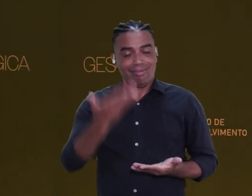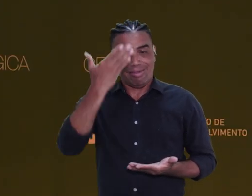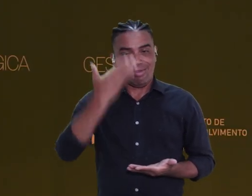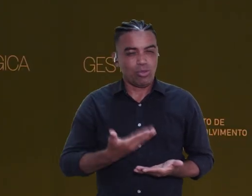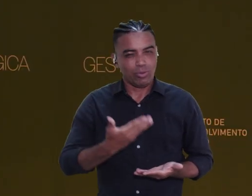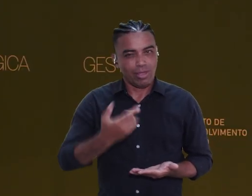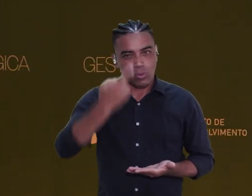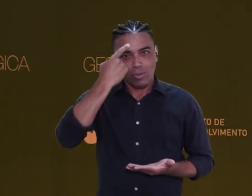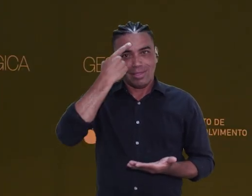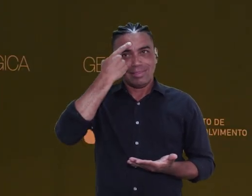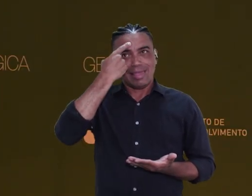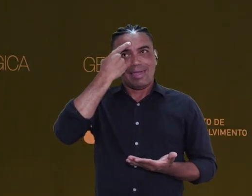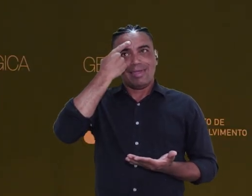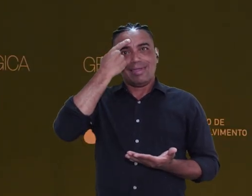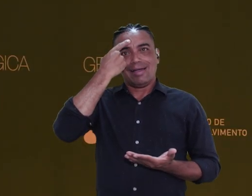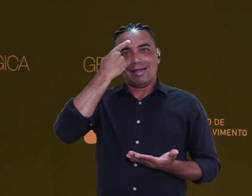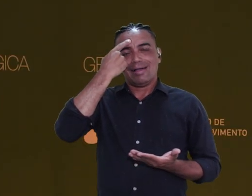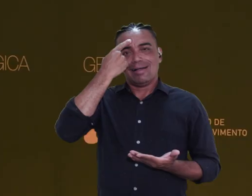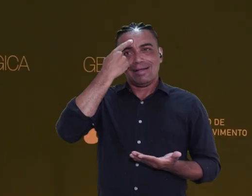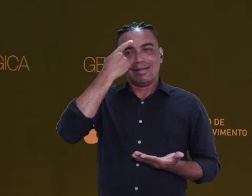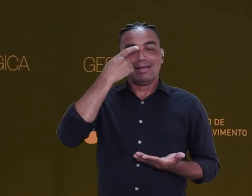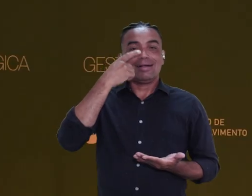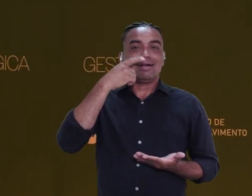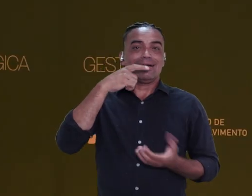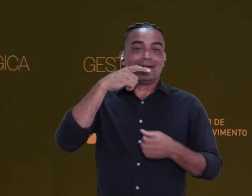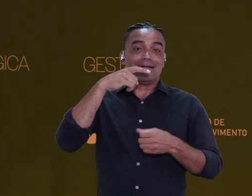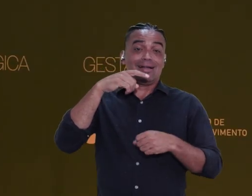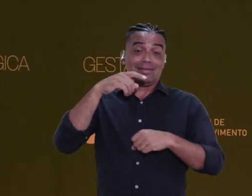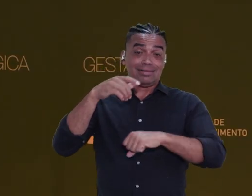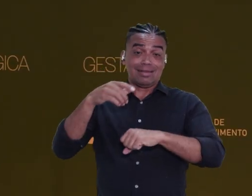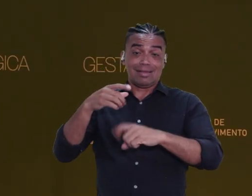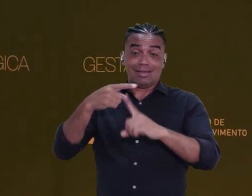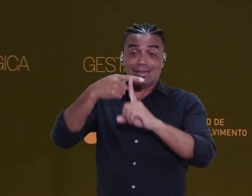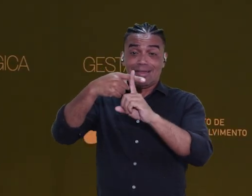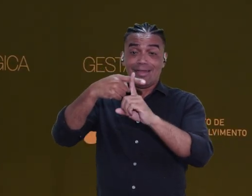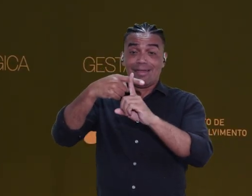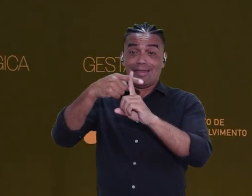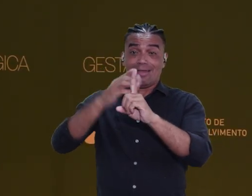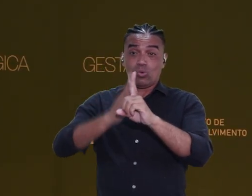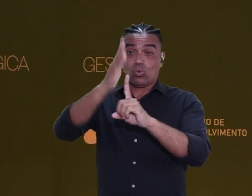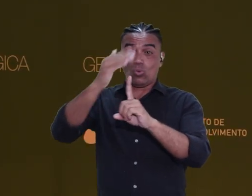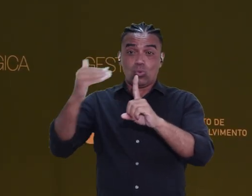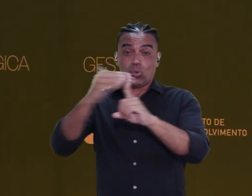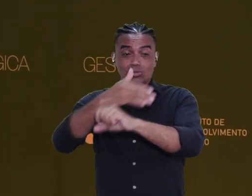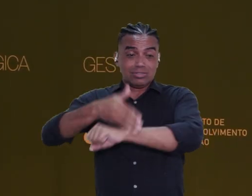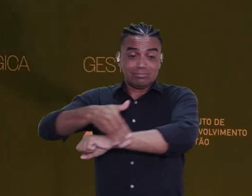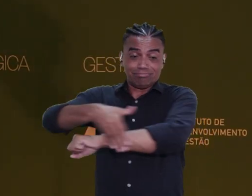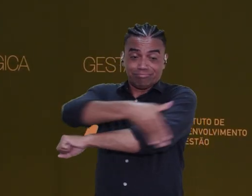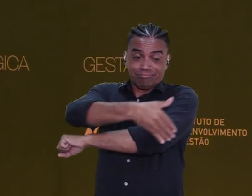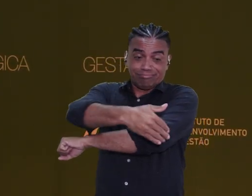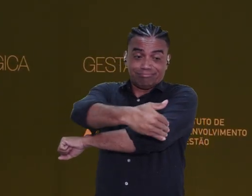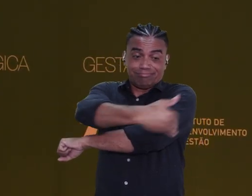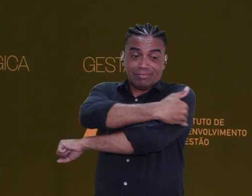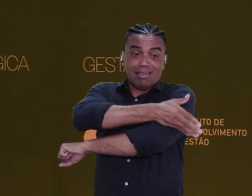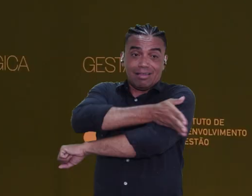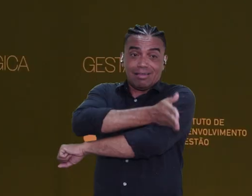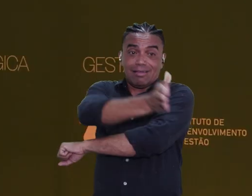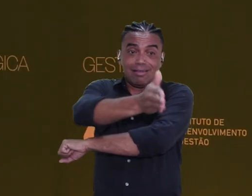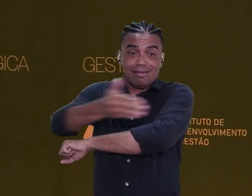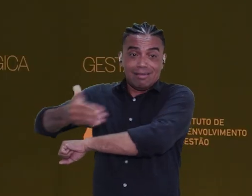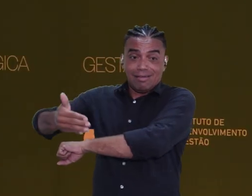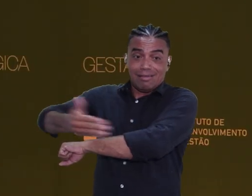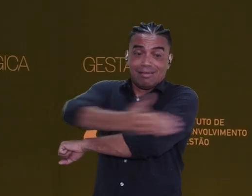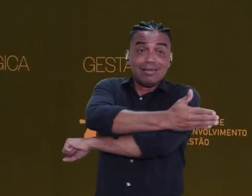como uma ideia, a ideia de que dessa encruzilhada, desse caminho escolhido, a